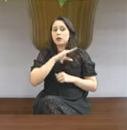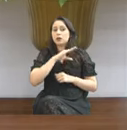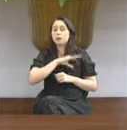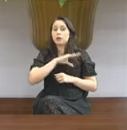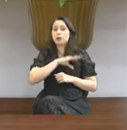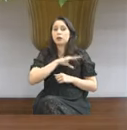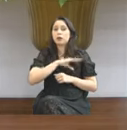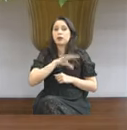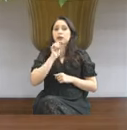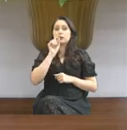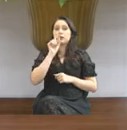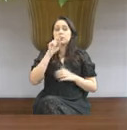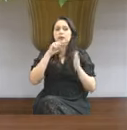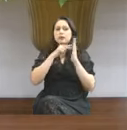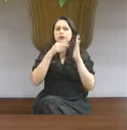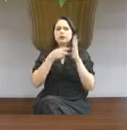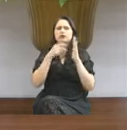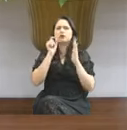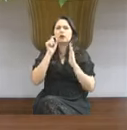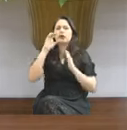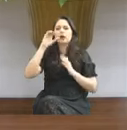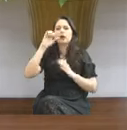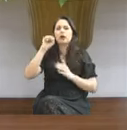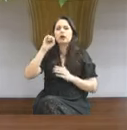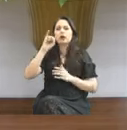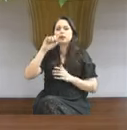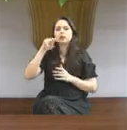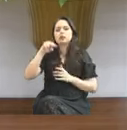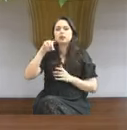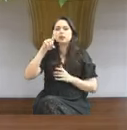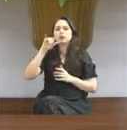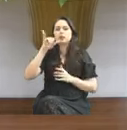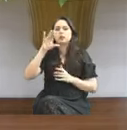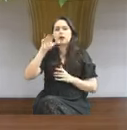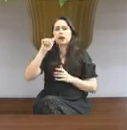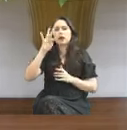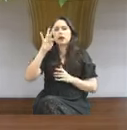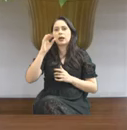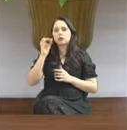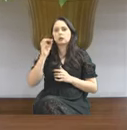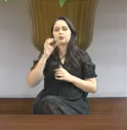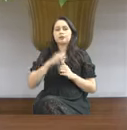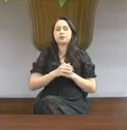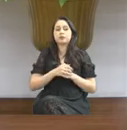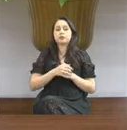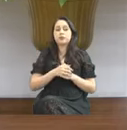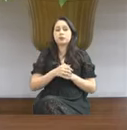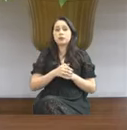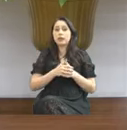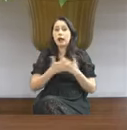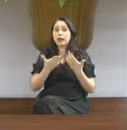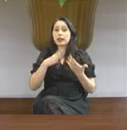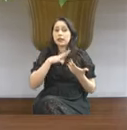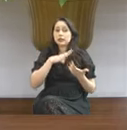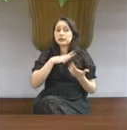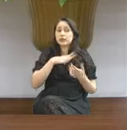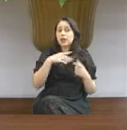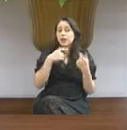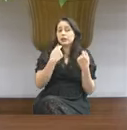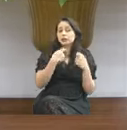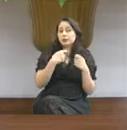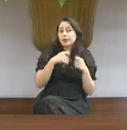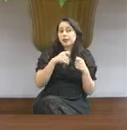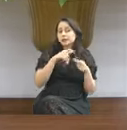sindicato. Igual o sindicato do ABC ali e tal. E lá em Esmirna só podia arranjar um emprego se